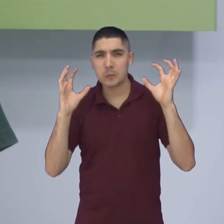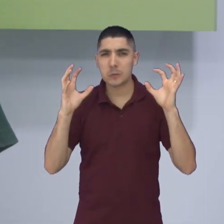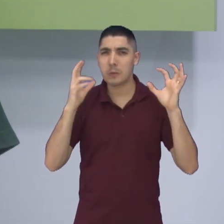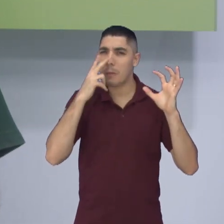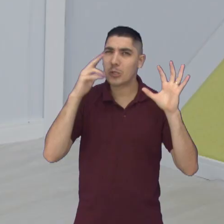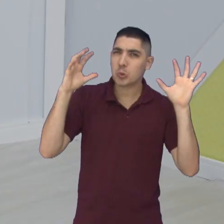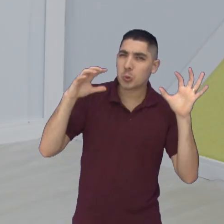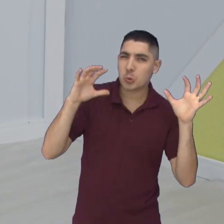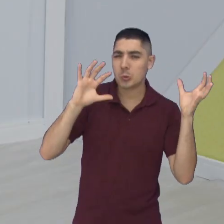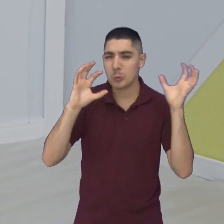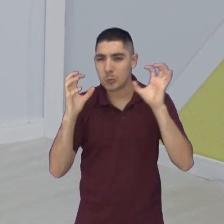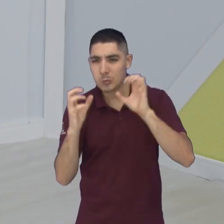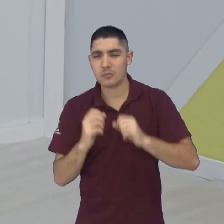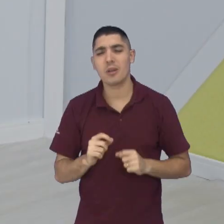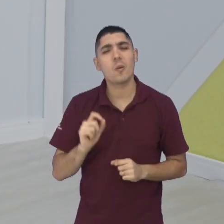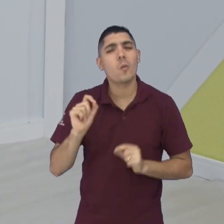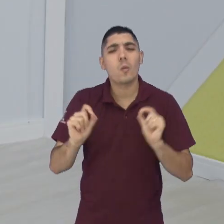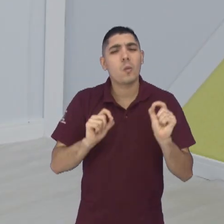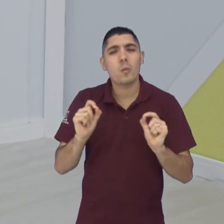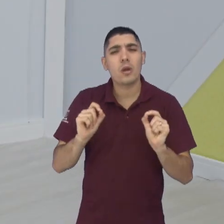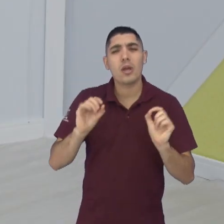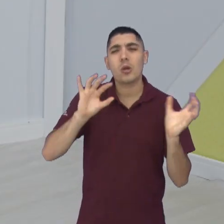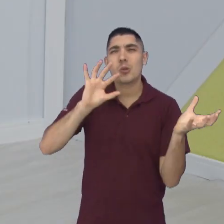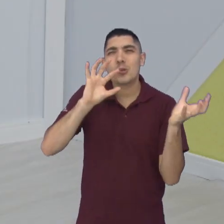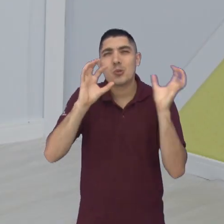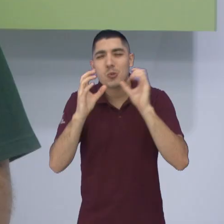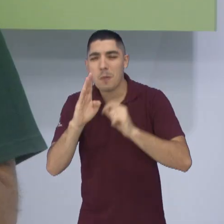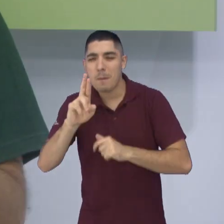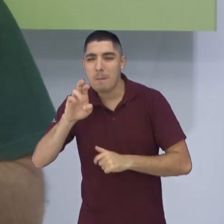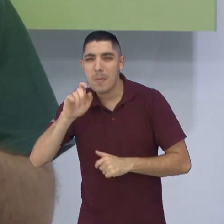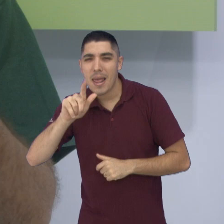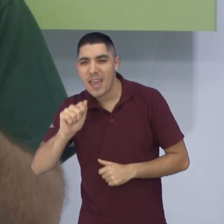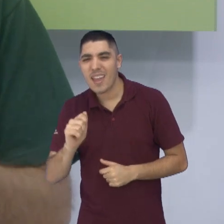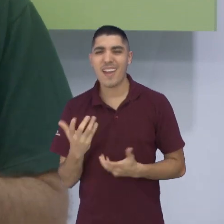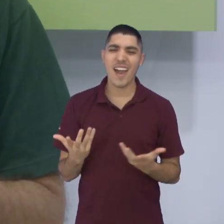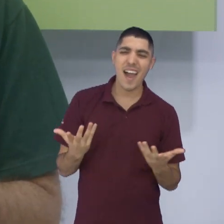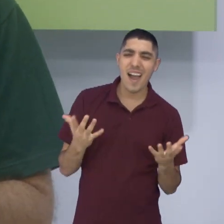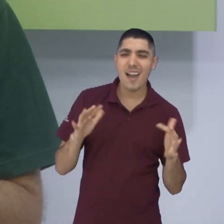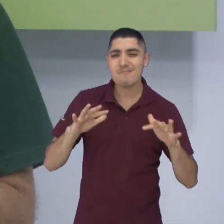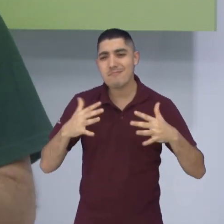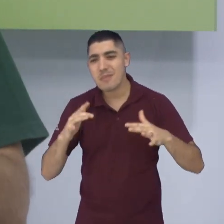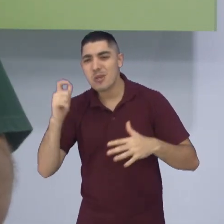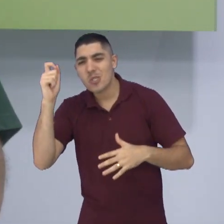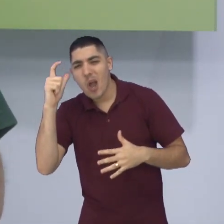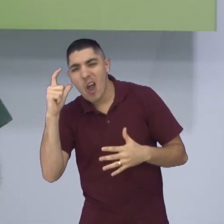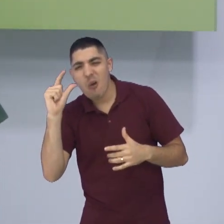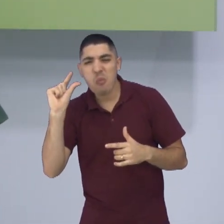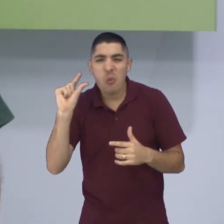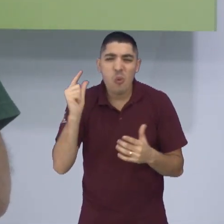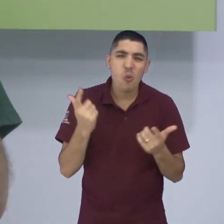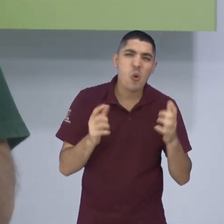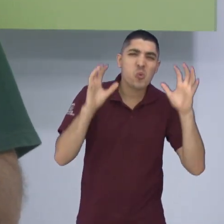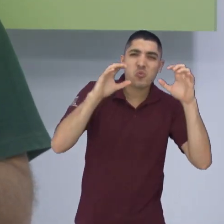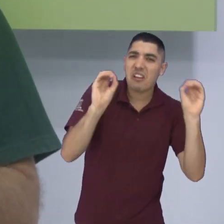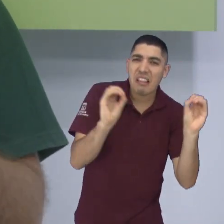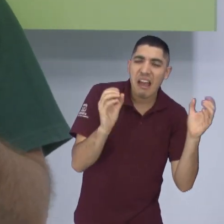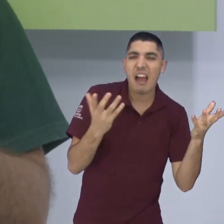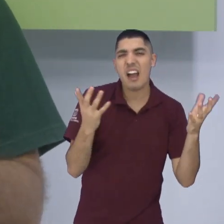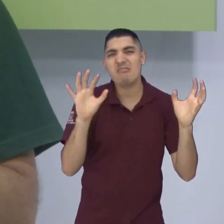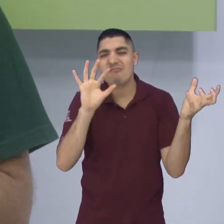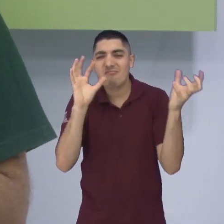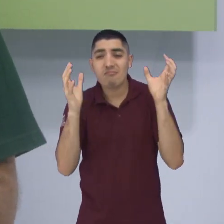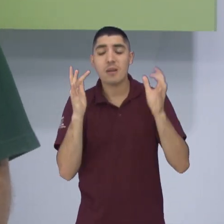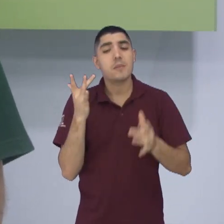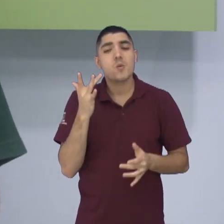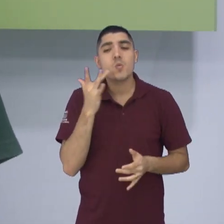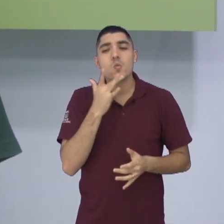nublada. O que seria uma quarta-feira chumbrega? Tá lá, não tá um sol, mas também não tá chovendo, tá meio nublado. Assim, tá